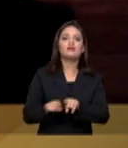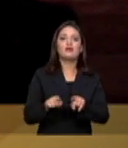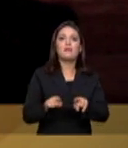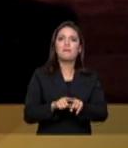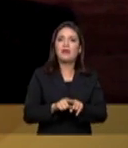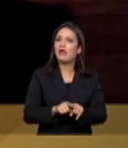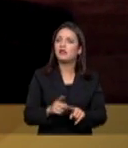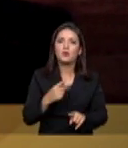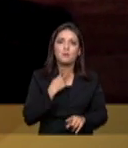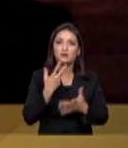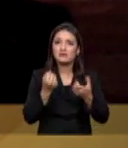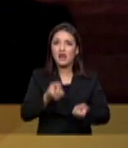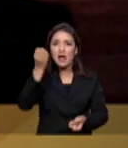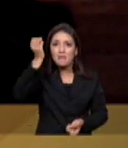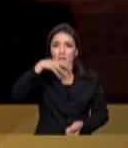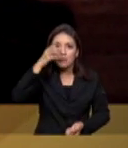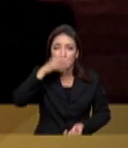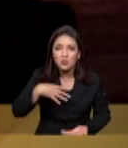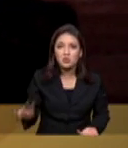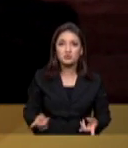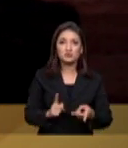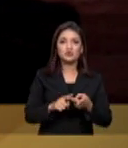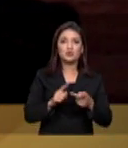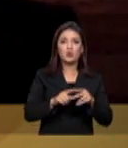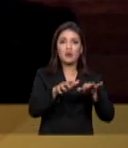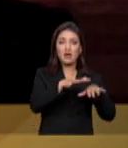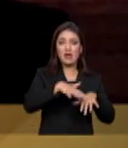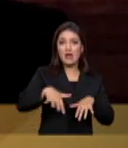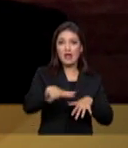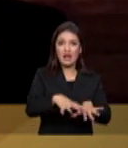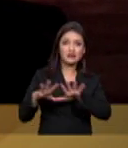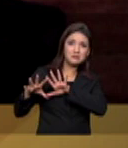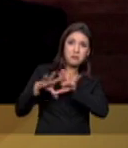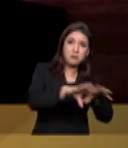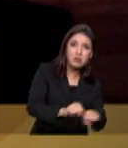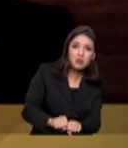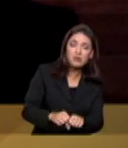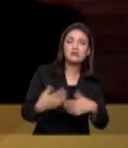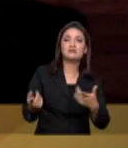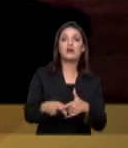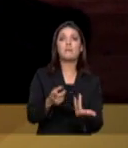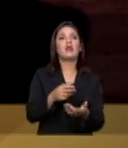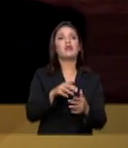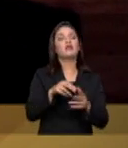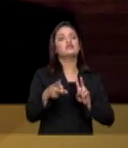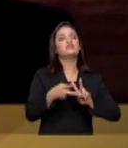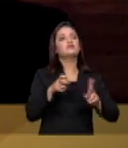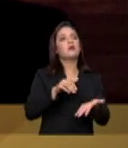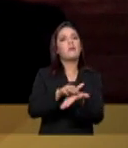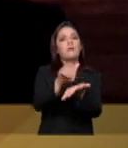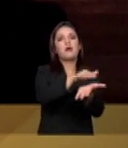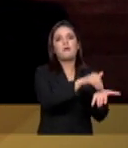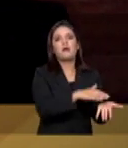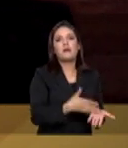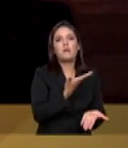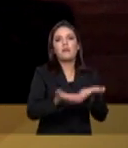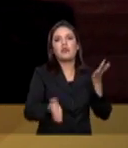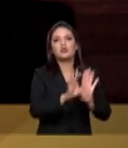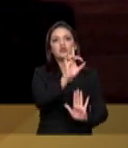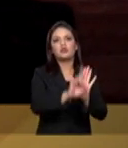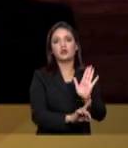abuso invasões e desterritorialização ções ocorridos à margem da lei